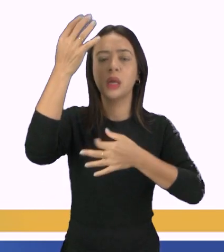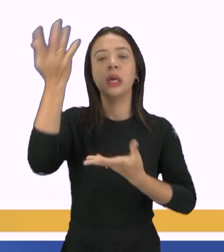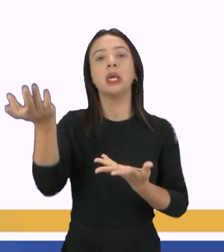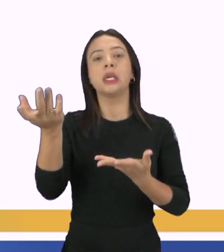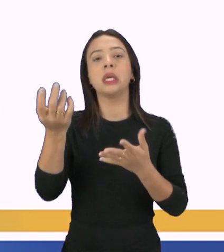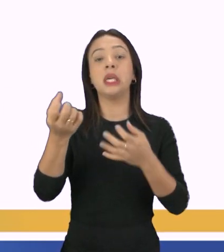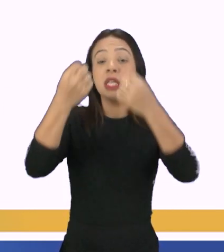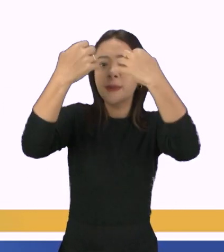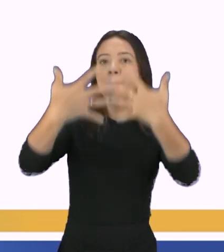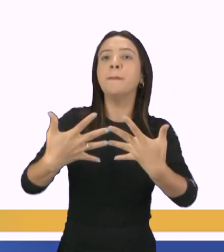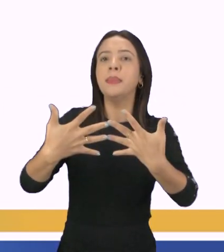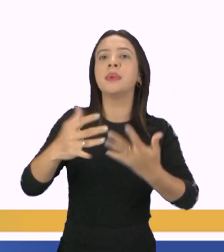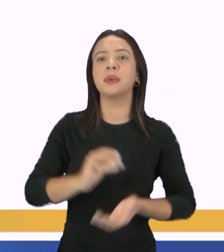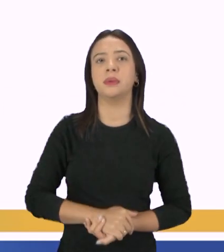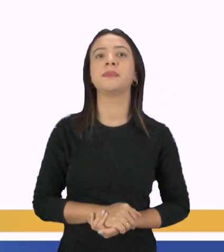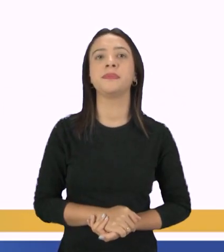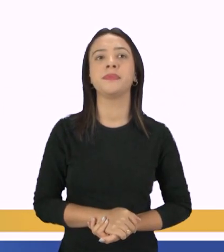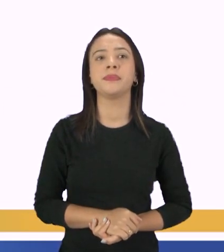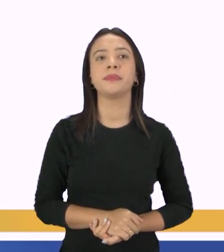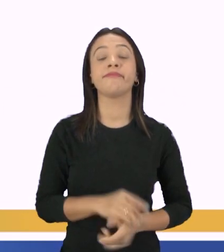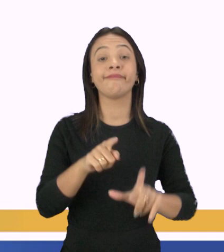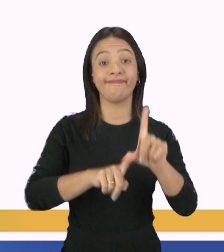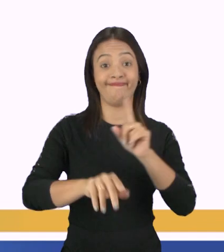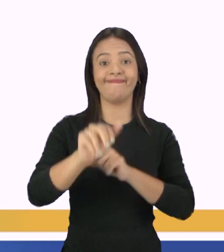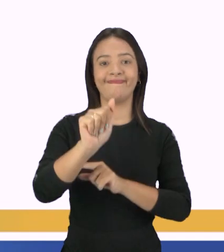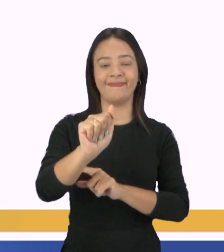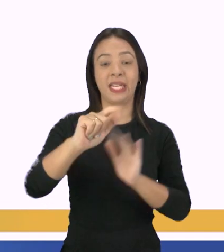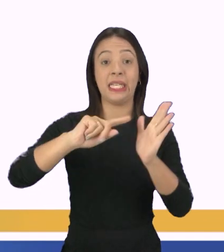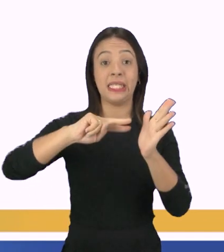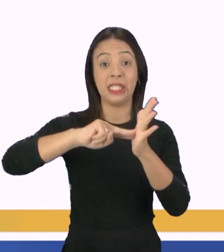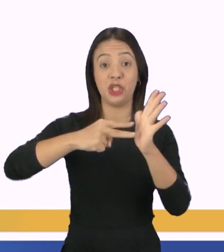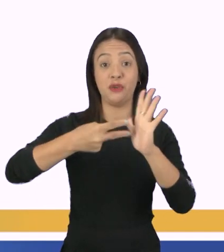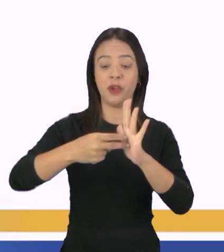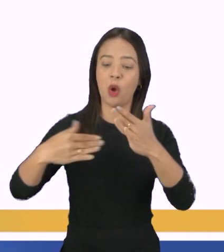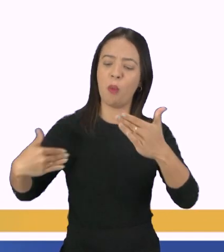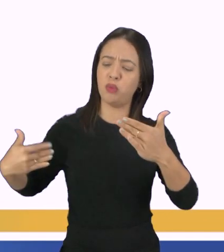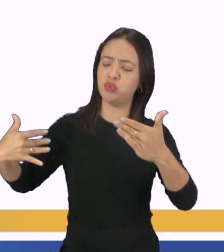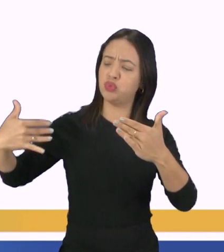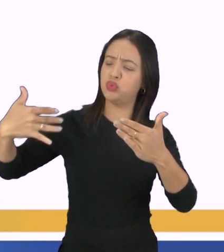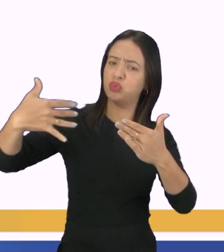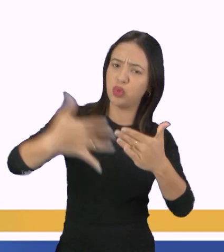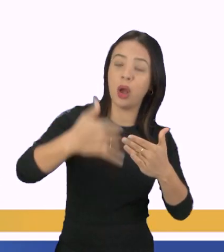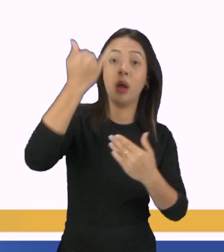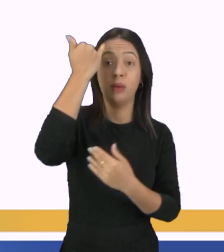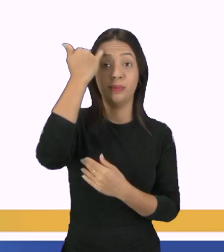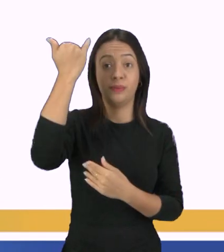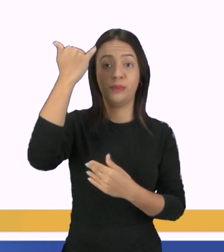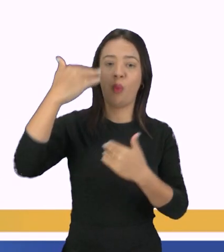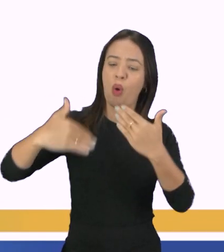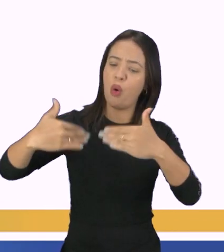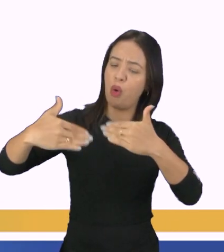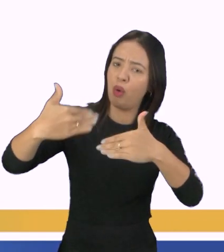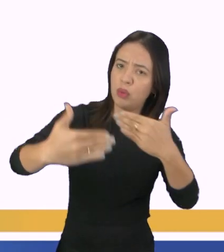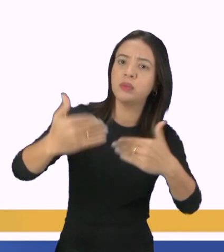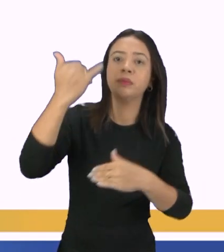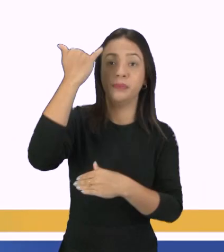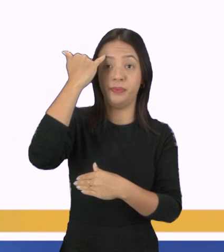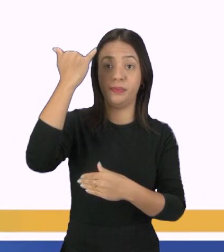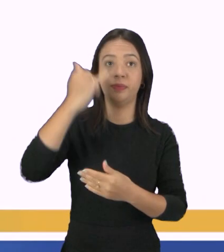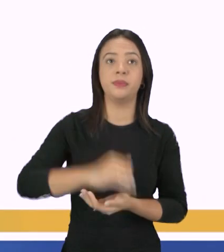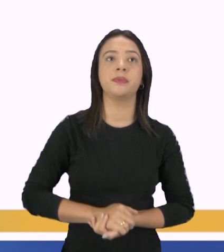Vocês conseguiram entender qual é? É a letra A, que vai marcar uma sequenciação de ideias, ou seja, uma ordem de